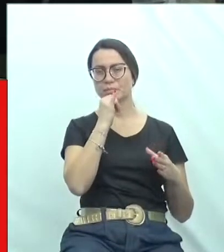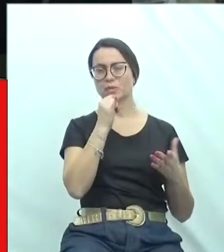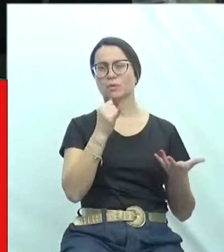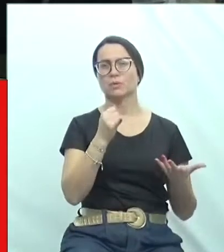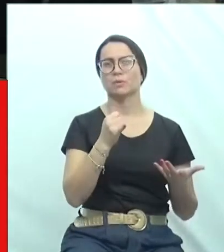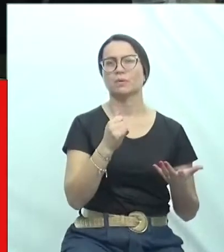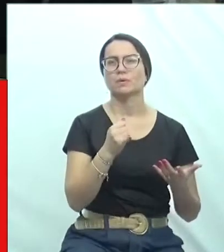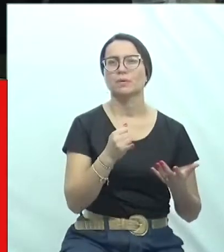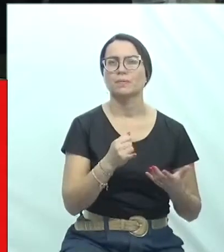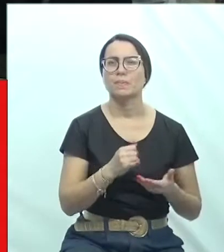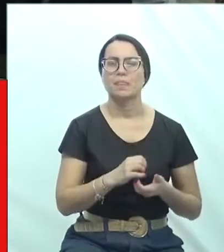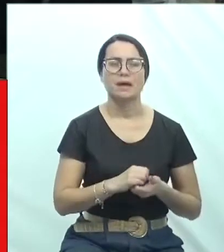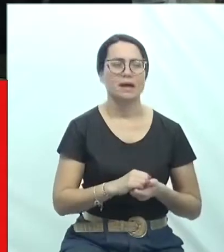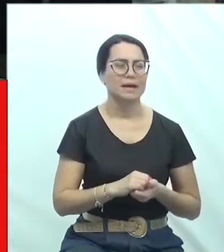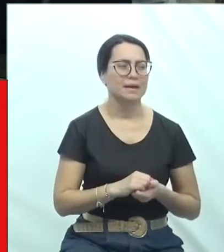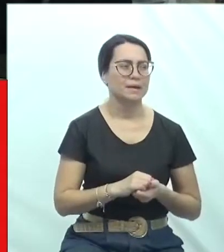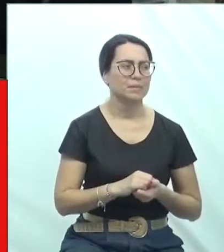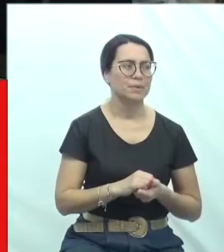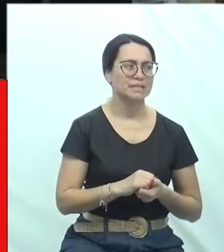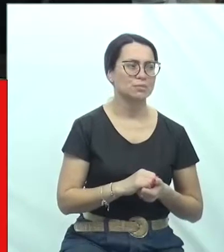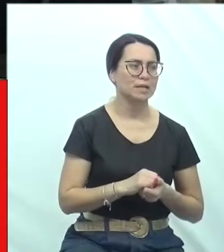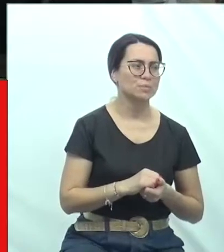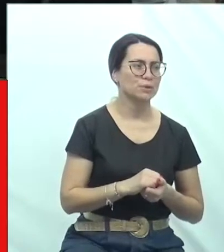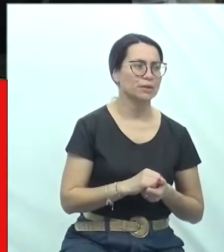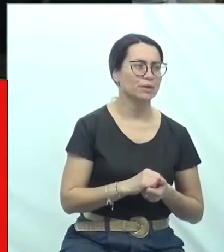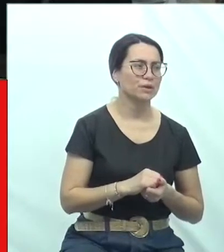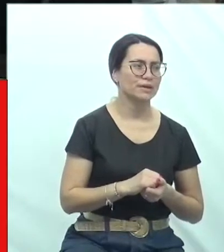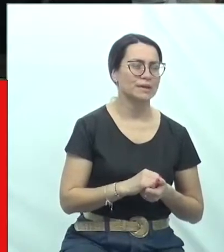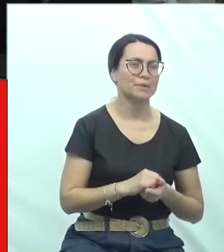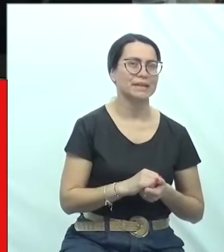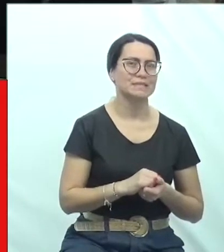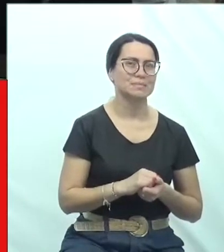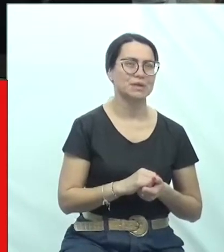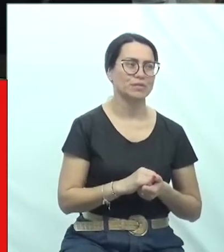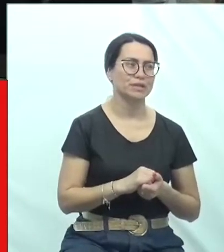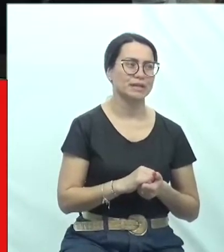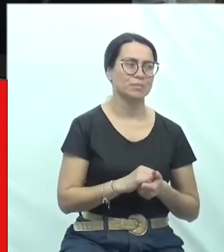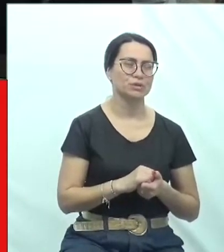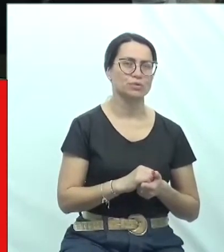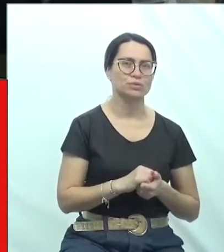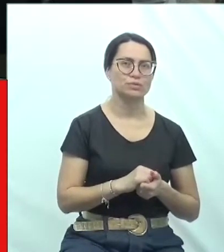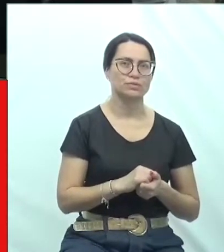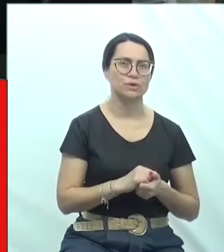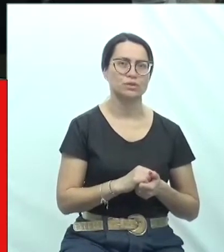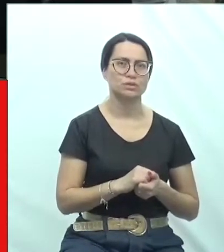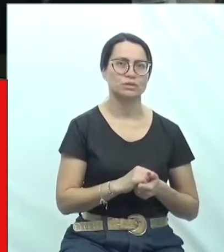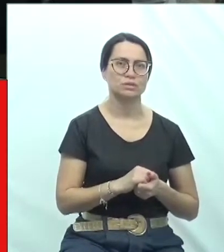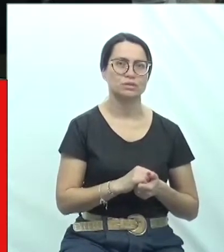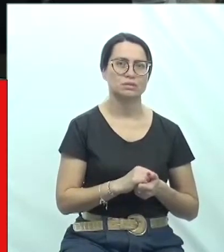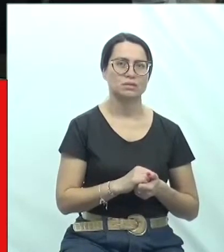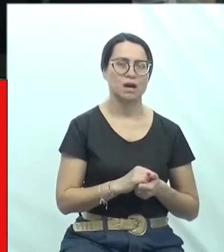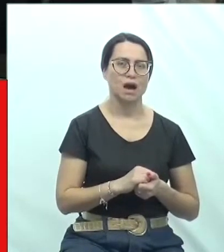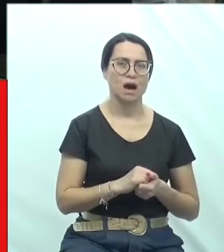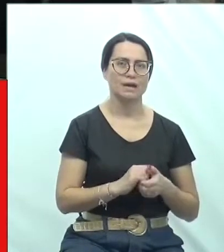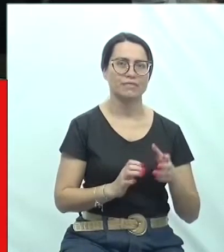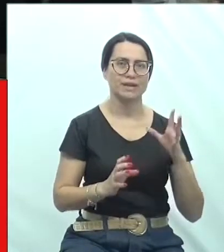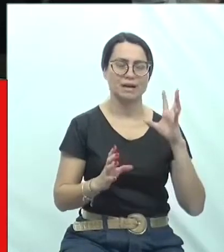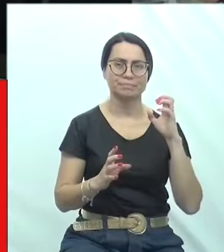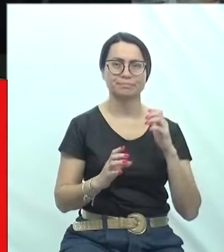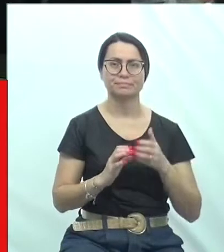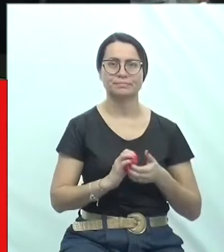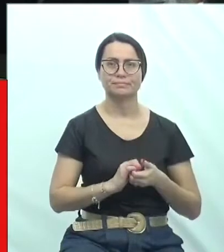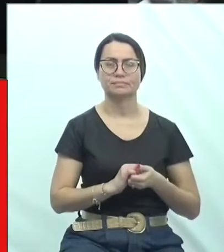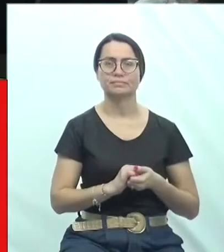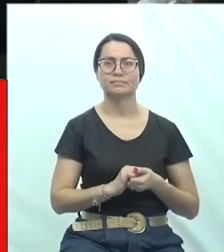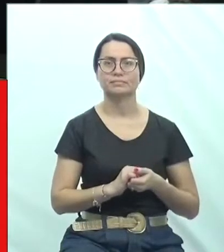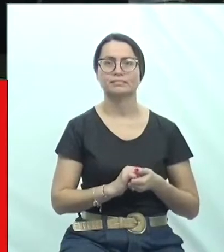citar um ponto. Aqui, próximo a que nós aqui conhecemos como a antiga zona do Meretrício, aí, tá? Bem ali, tem uma caixinha. Faz